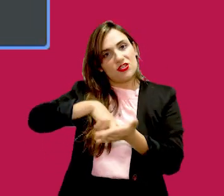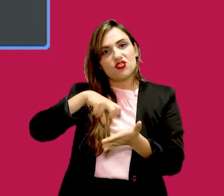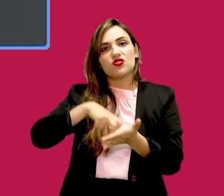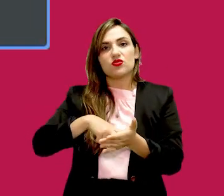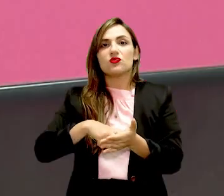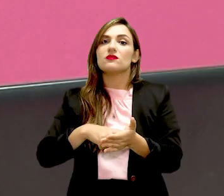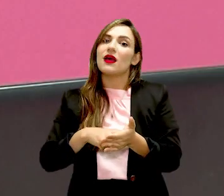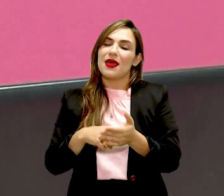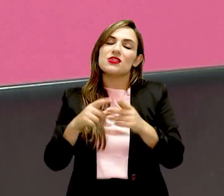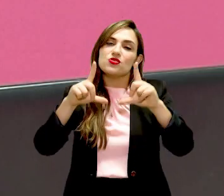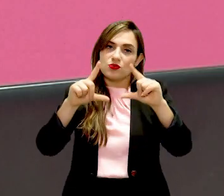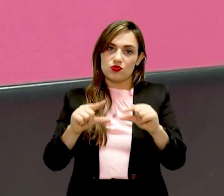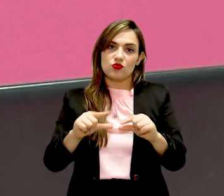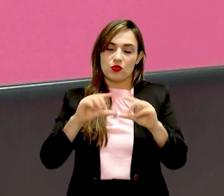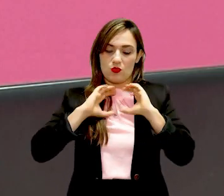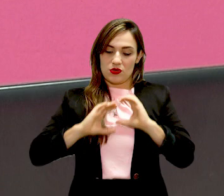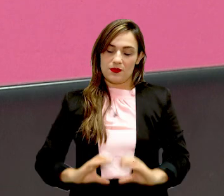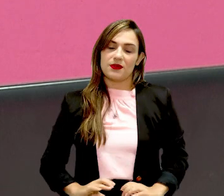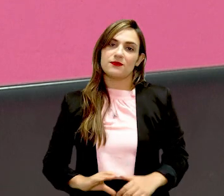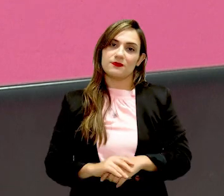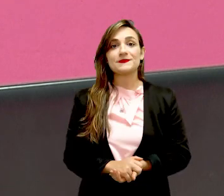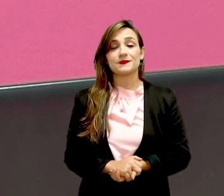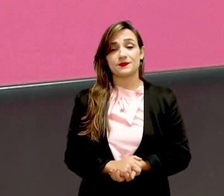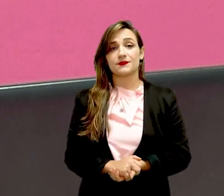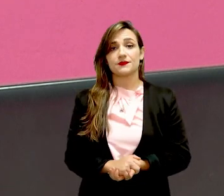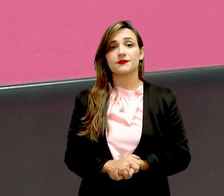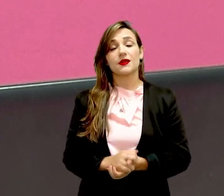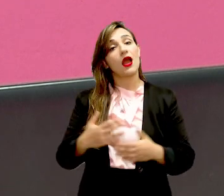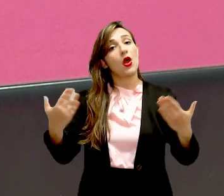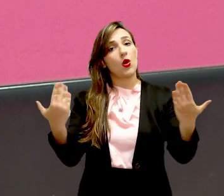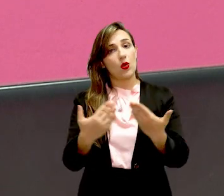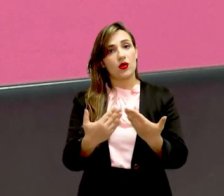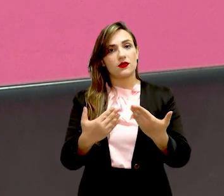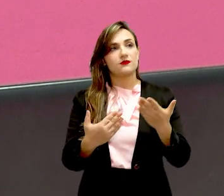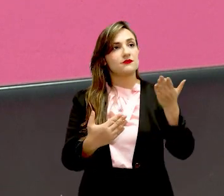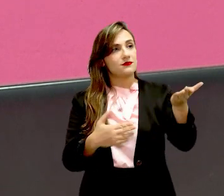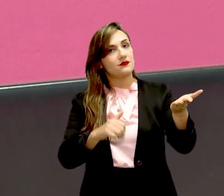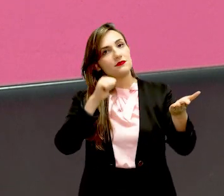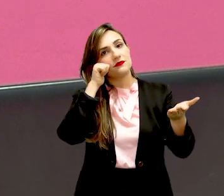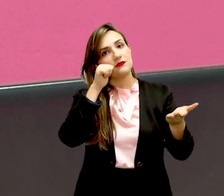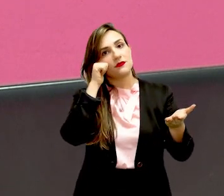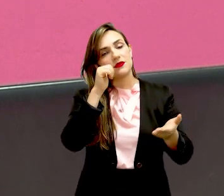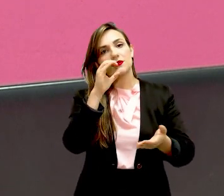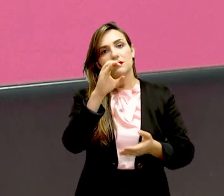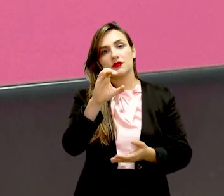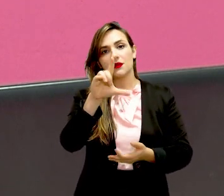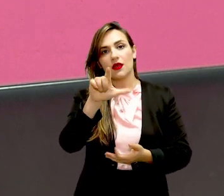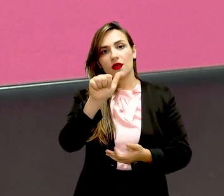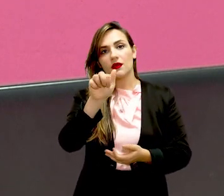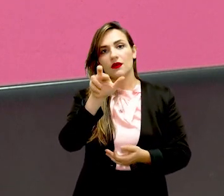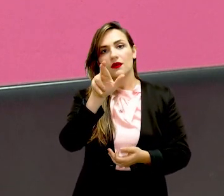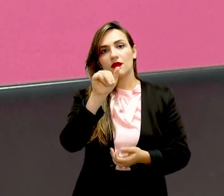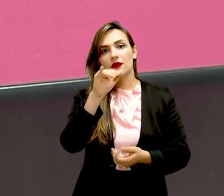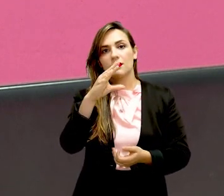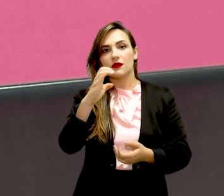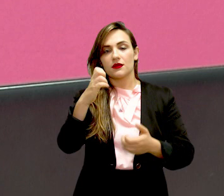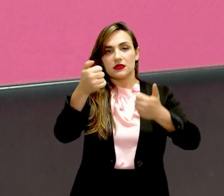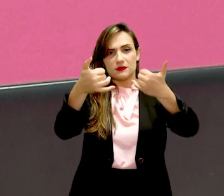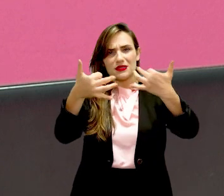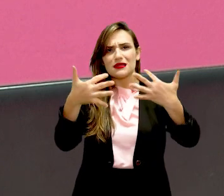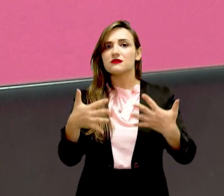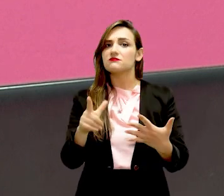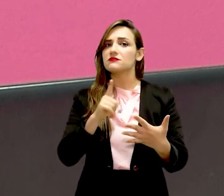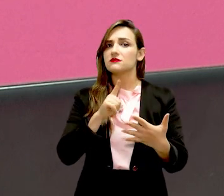comportamento. Bom, e na prática, até para a doutora Clarissa complementar, Existem casos realmente